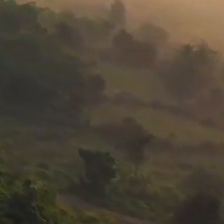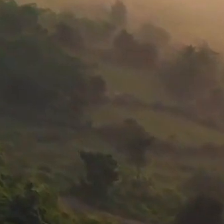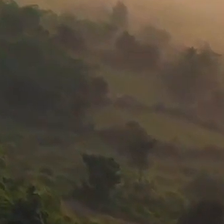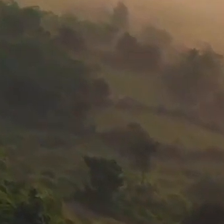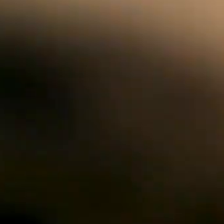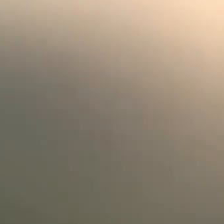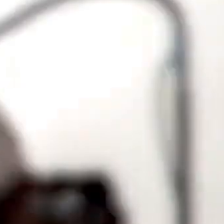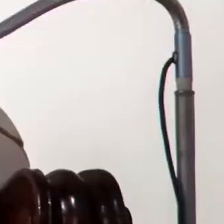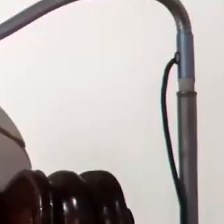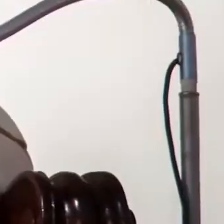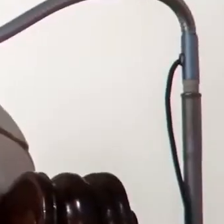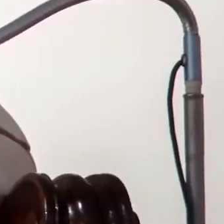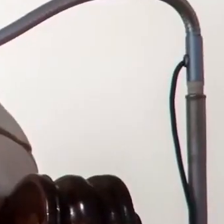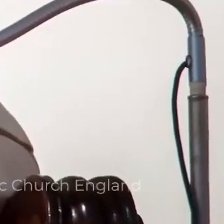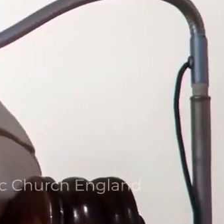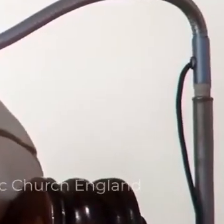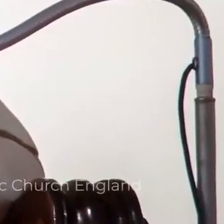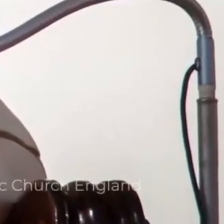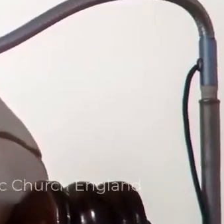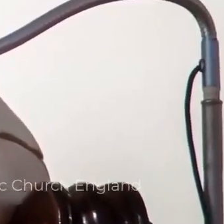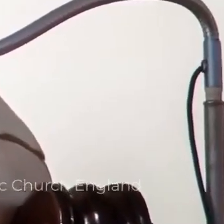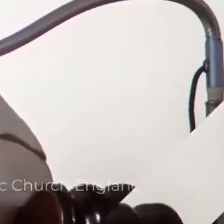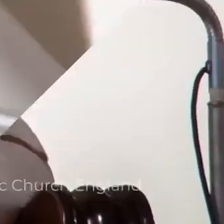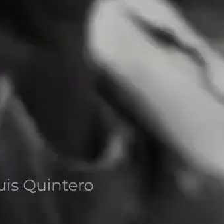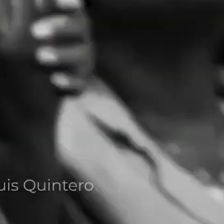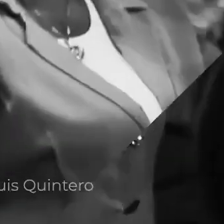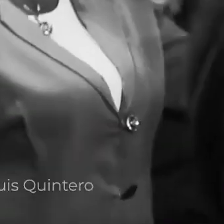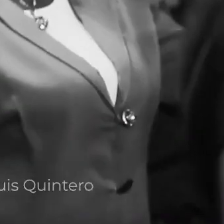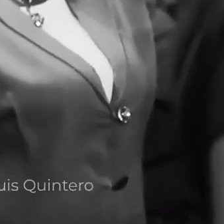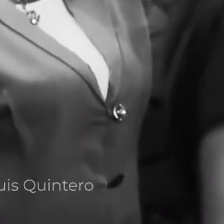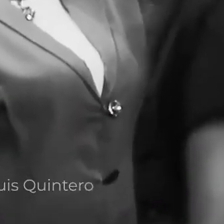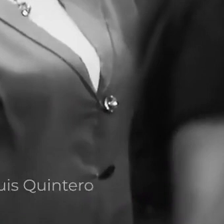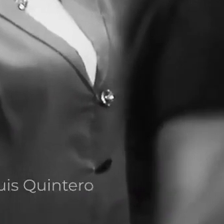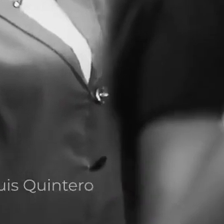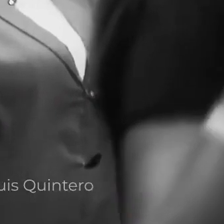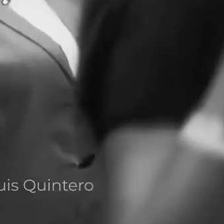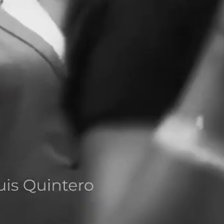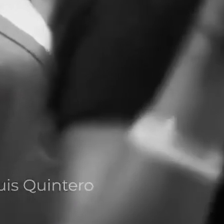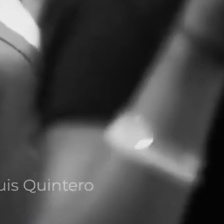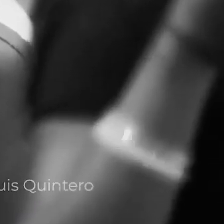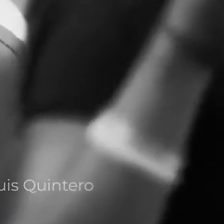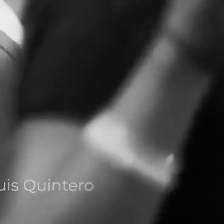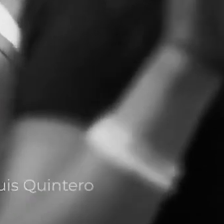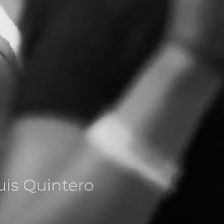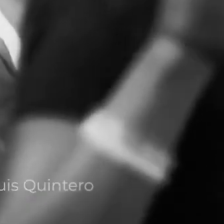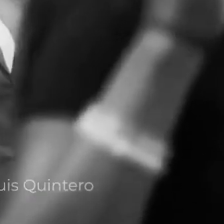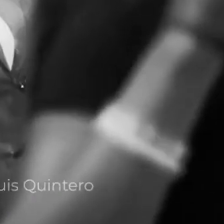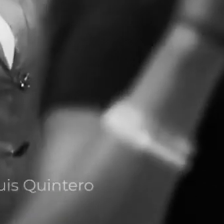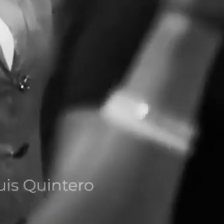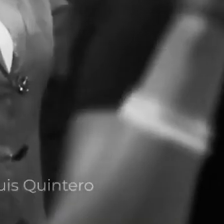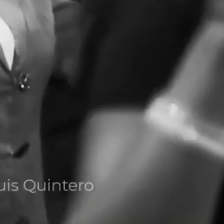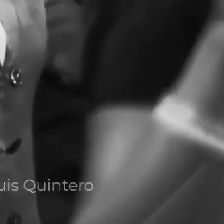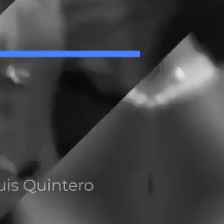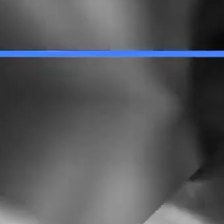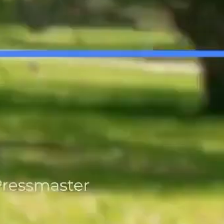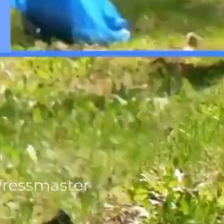É um documento de referência do pontificado que agora ganha um ano de divulgação. A encíclica